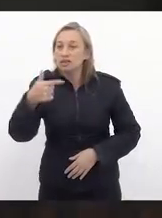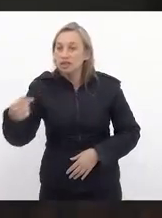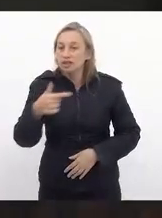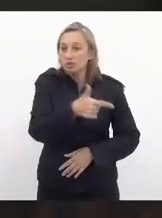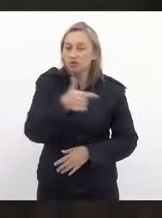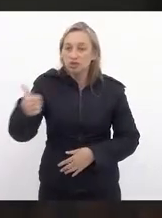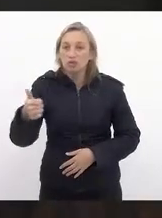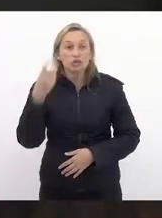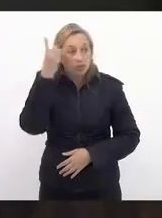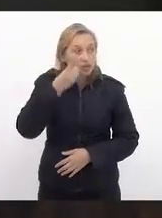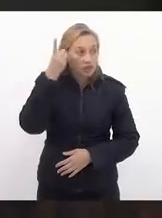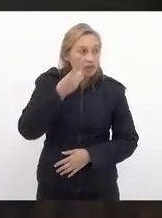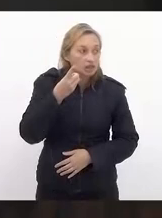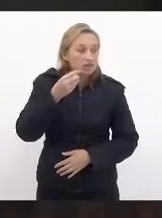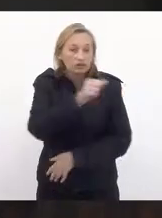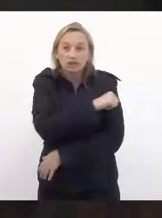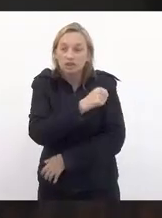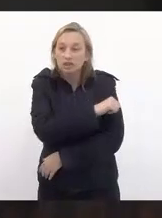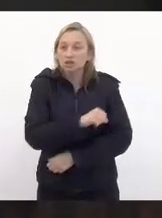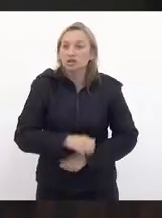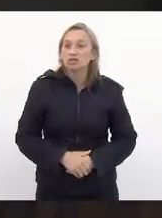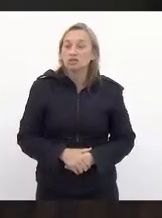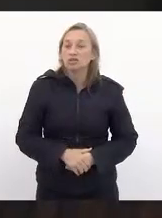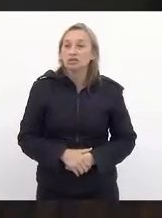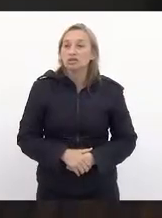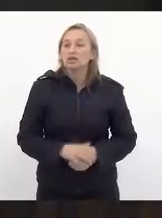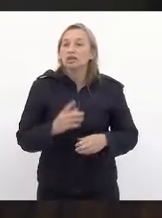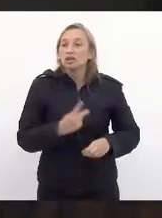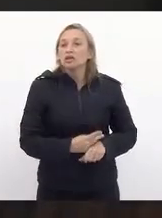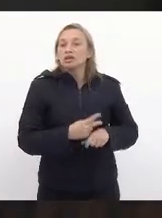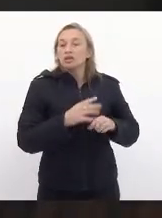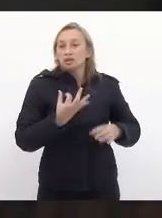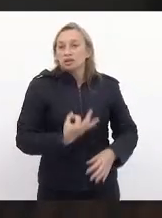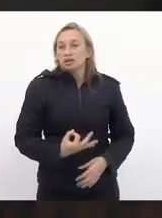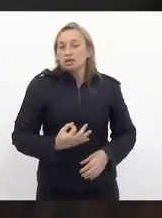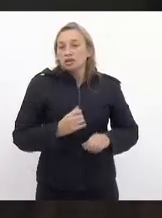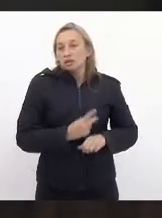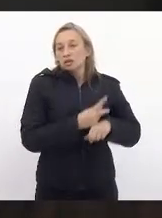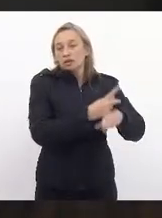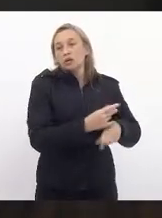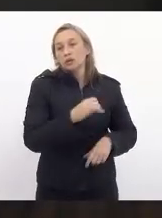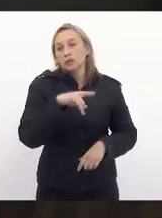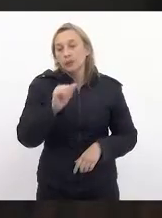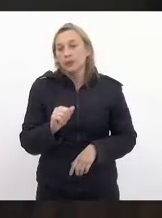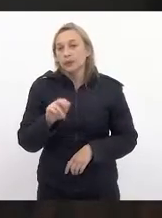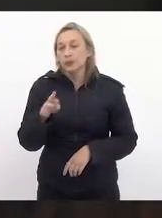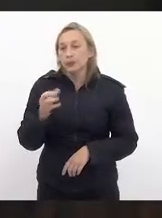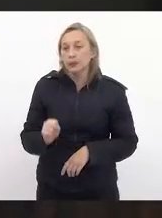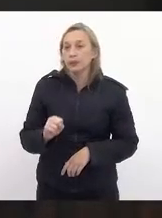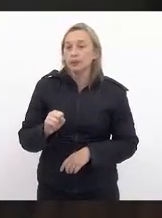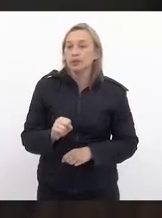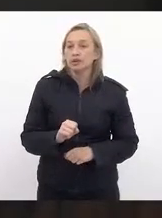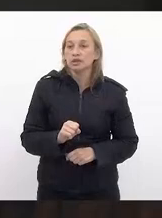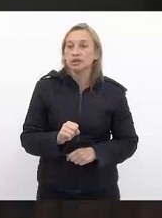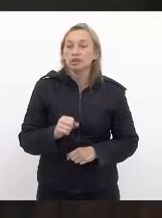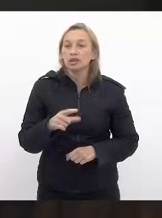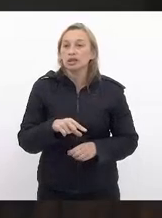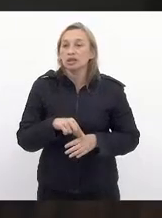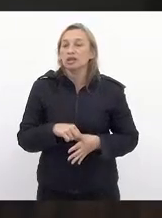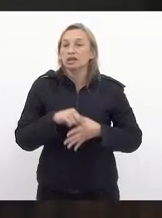827/2015 de autoria da deputada enfermeira Rejane que consegue de bom qual o signo a senhora Cecilia Rodrigues dos Santos